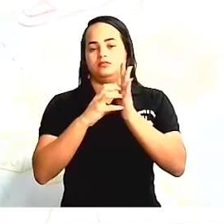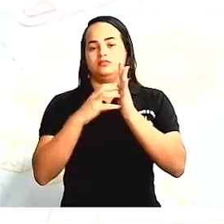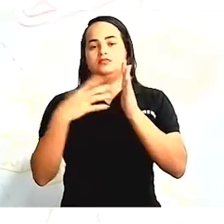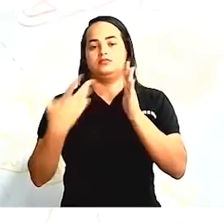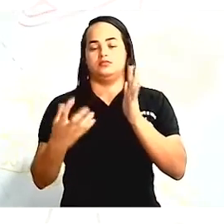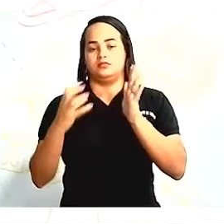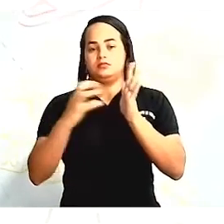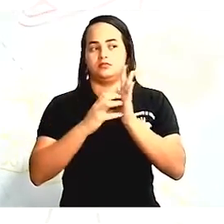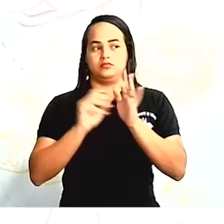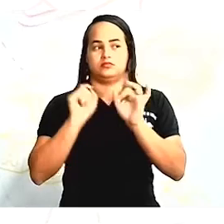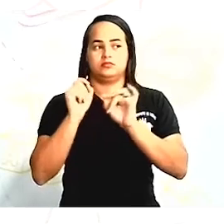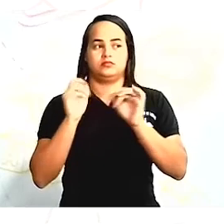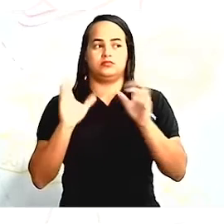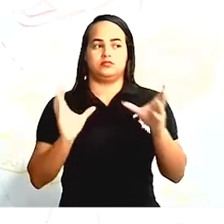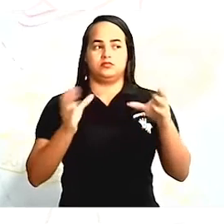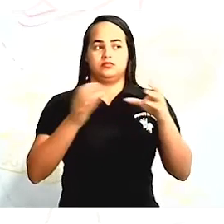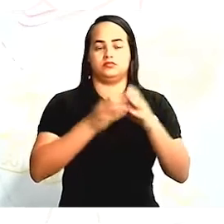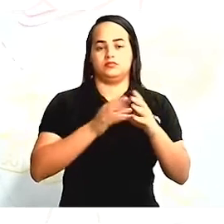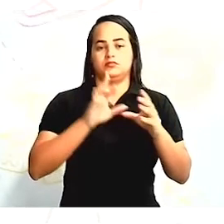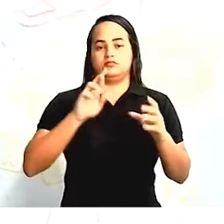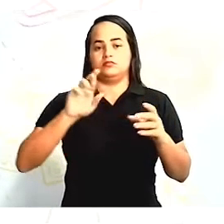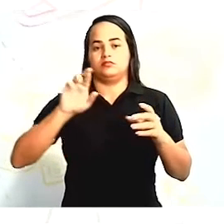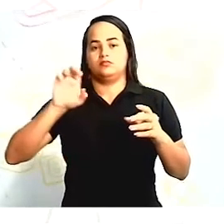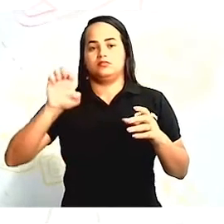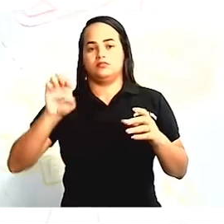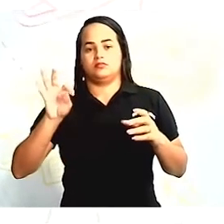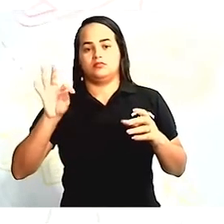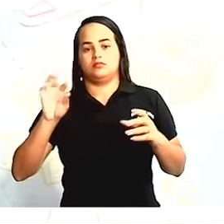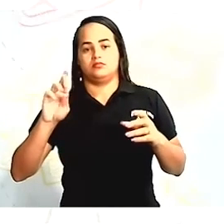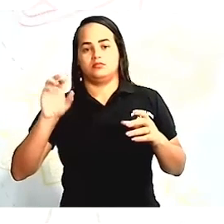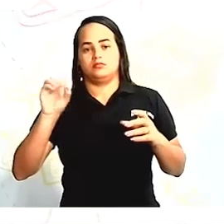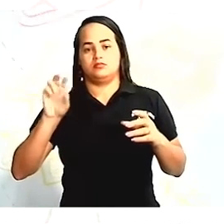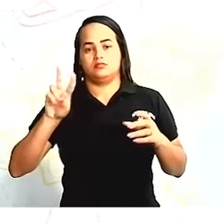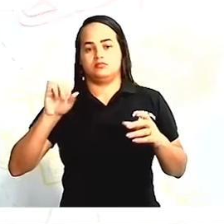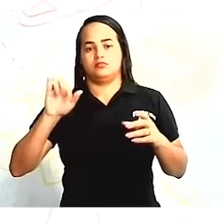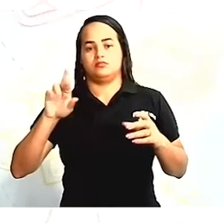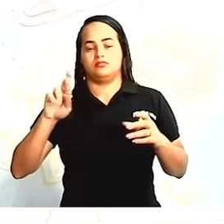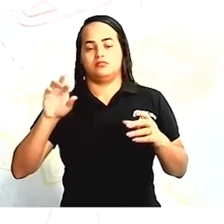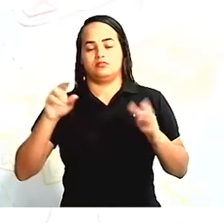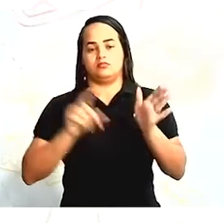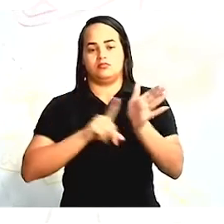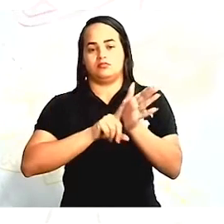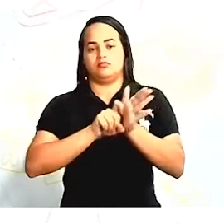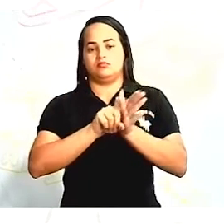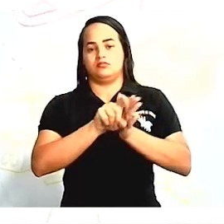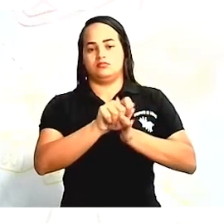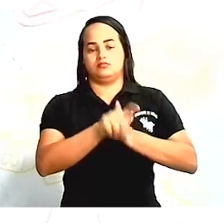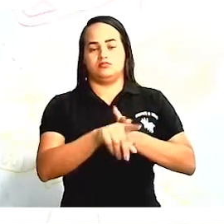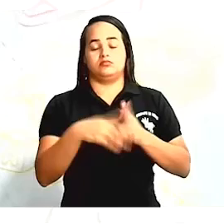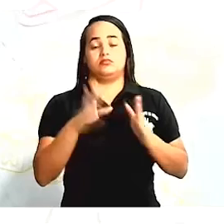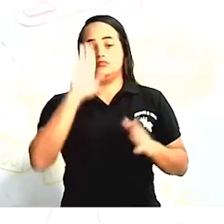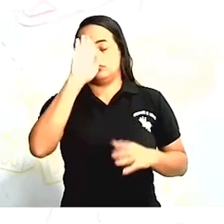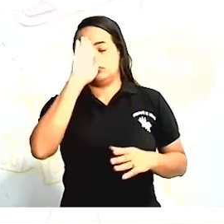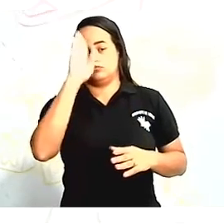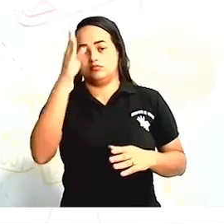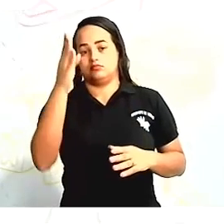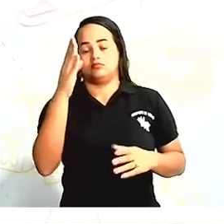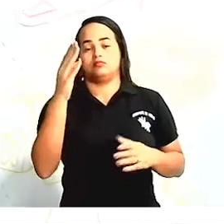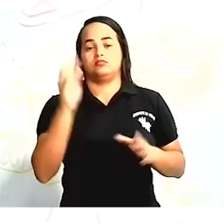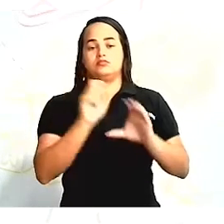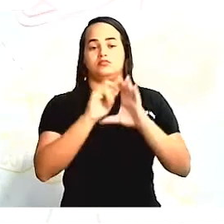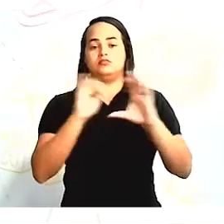dos retrovírus, ou seja, é um vírus, é um tipo de vírus. E a sua principal característica é ter na